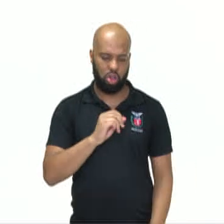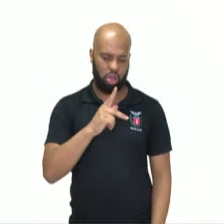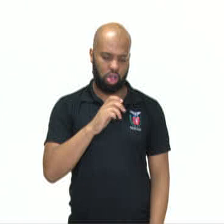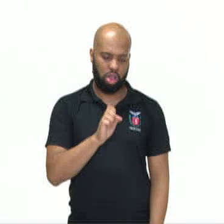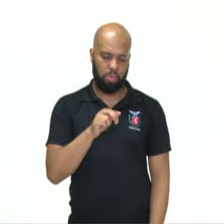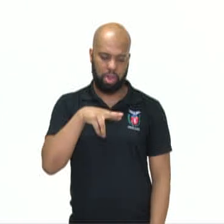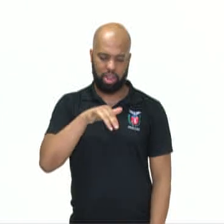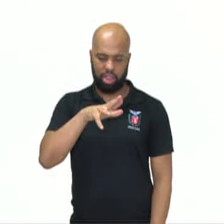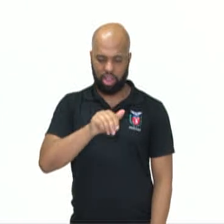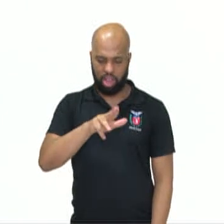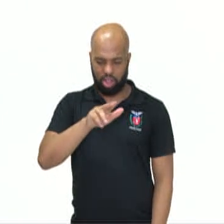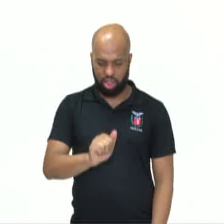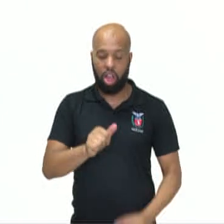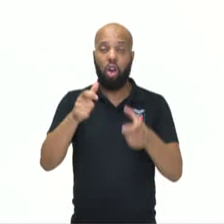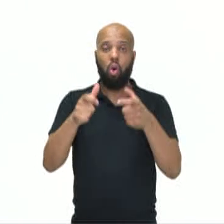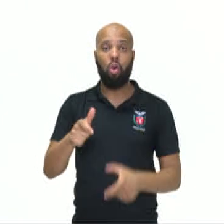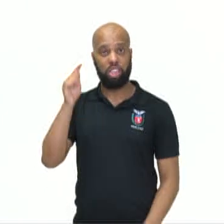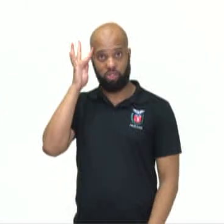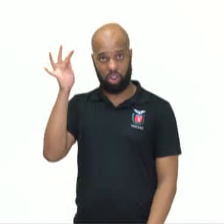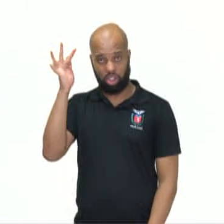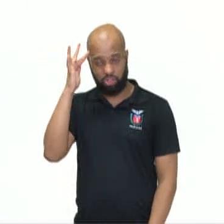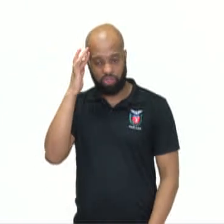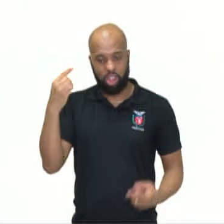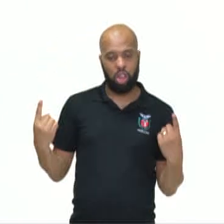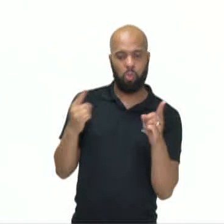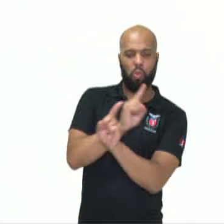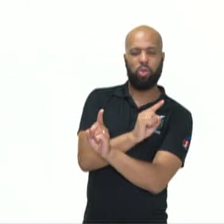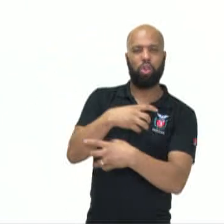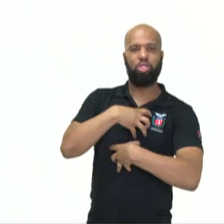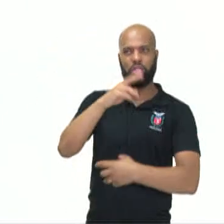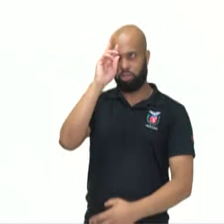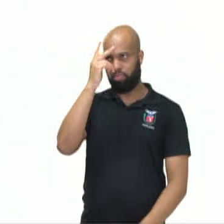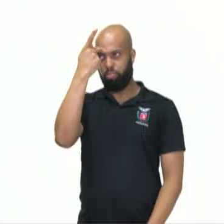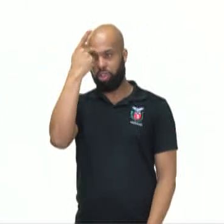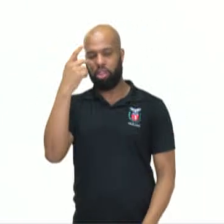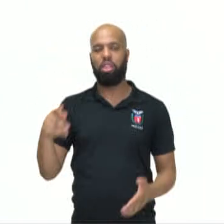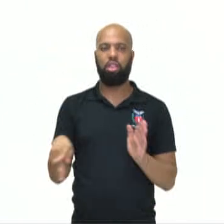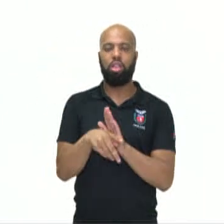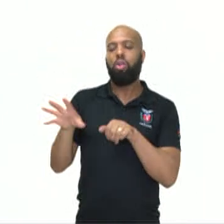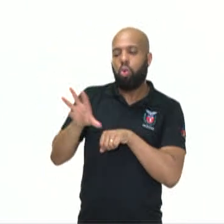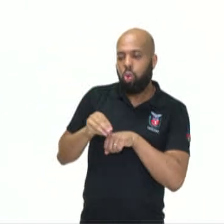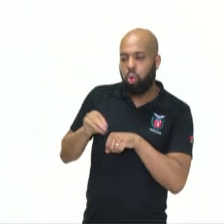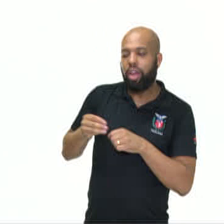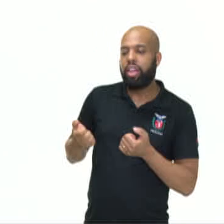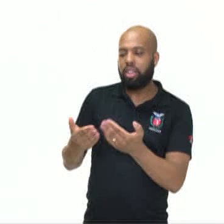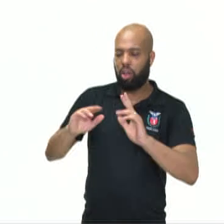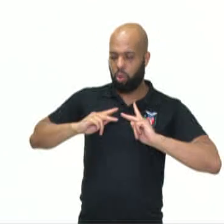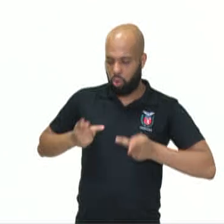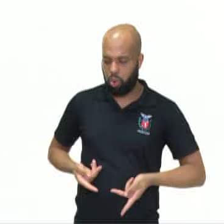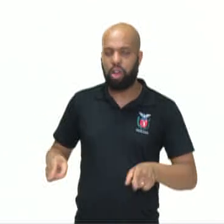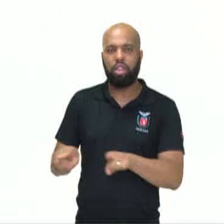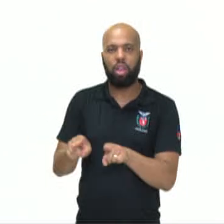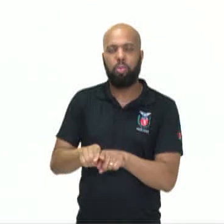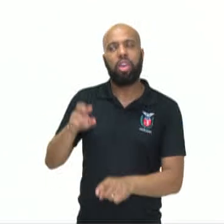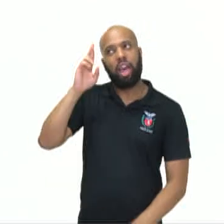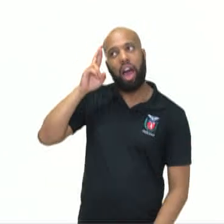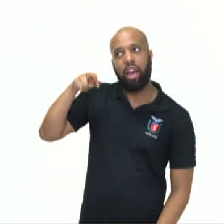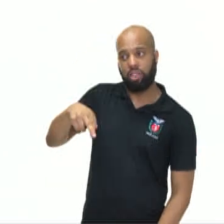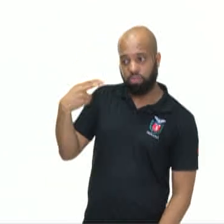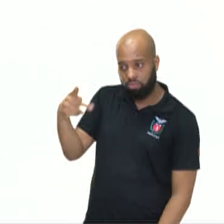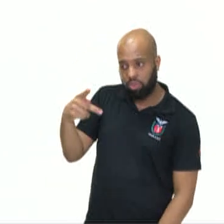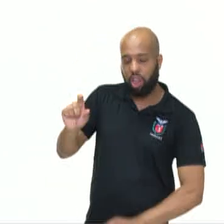em Filosofia, uma inversão da forma de se pensar o conhecimento, conferindo ao homem e à sua faculdade